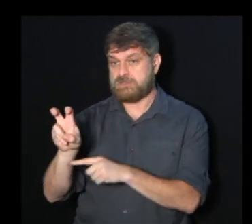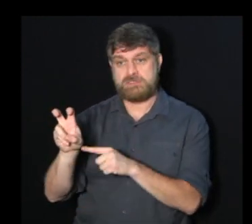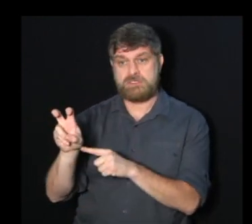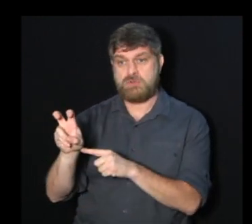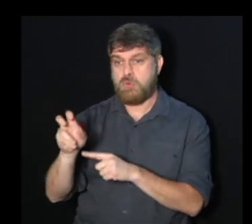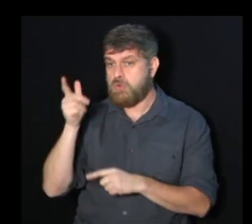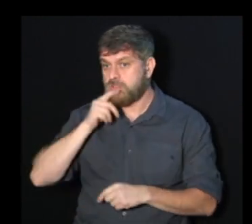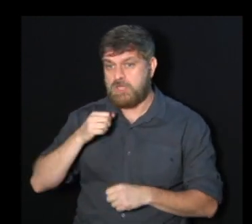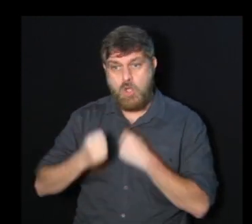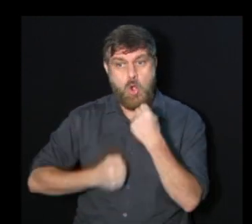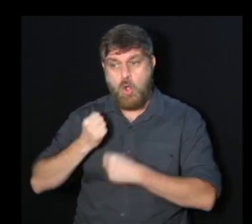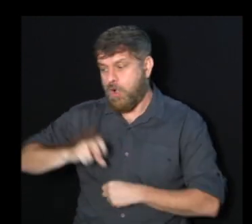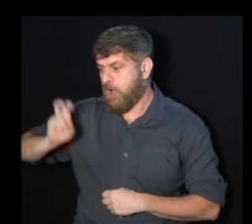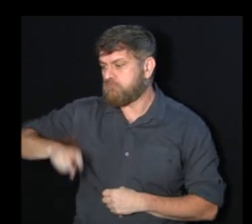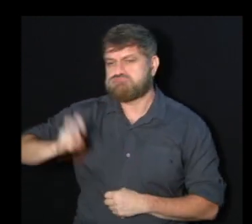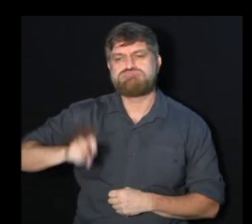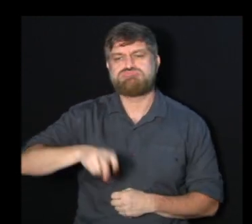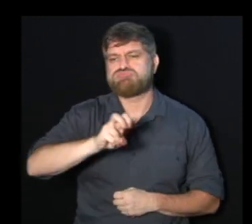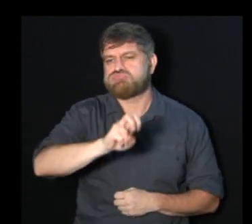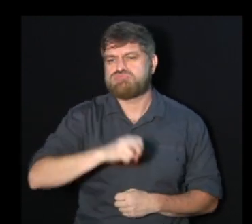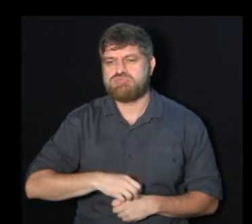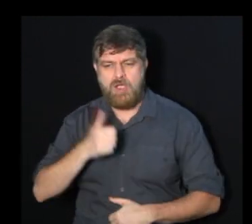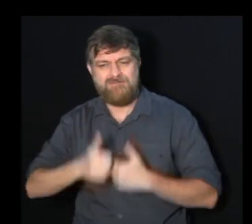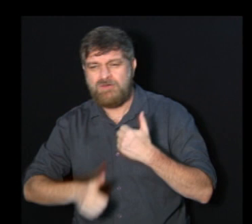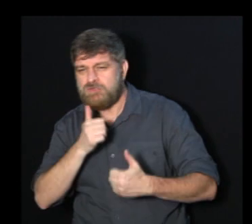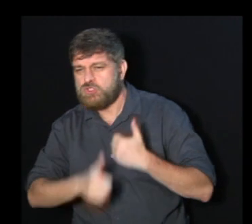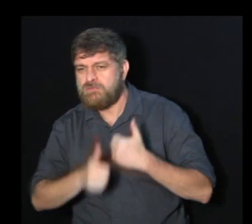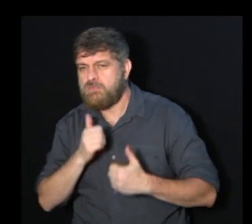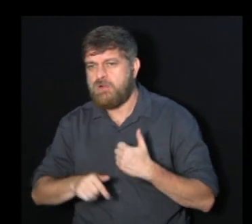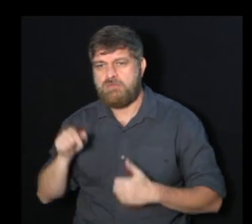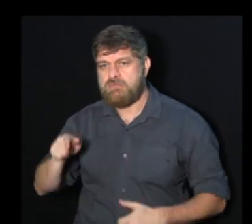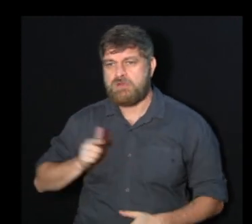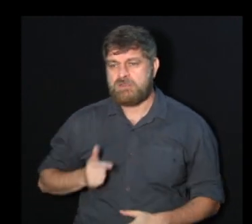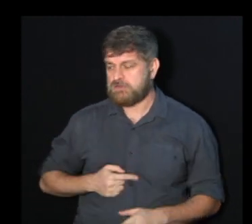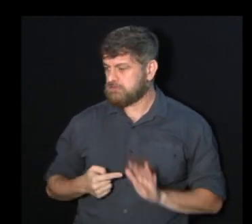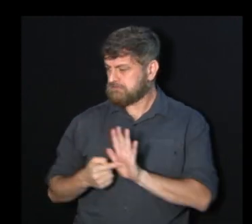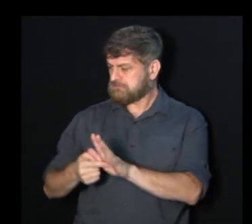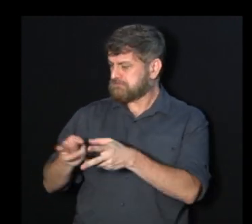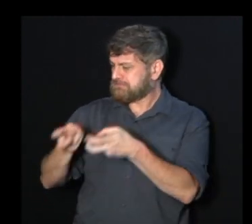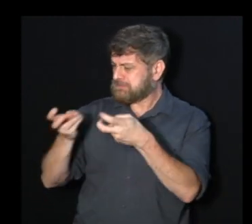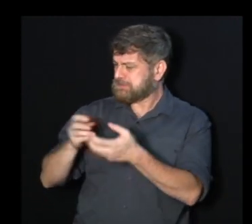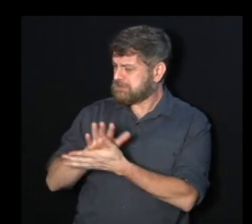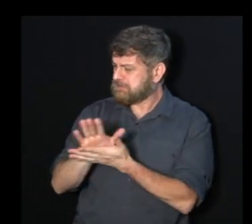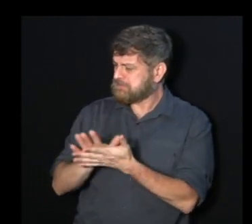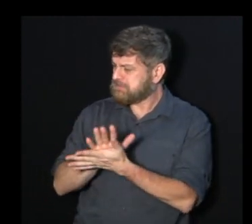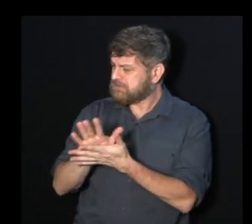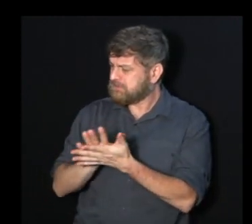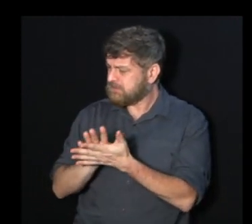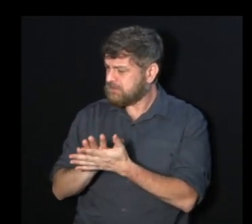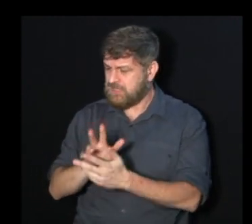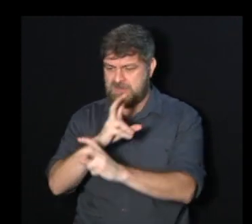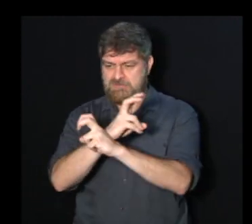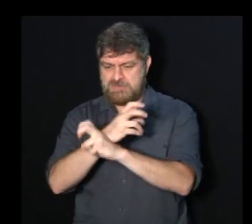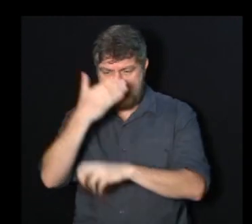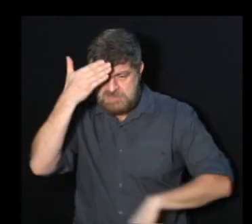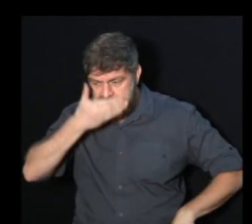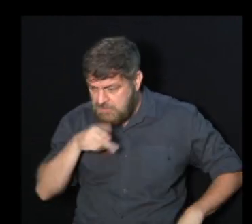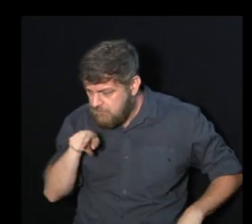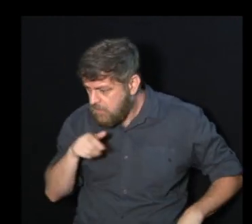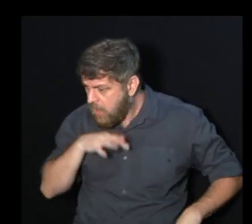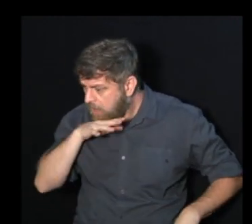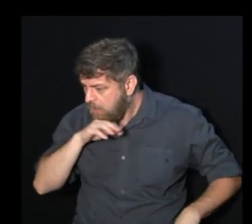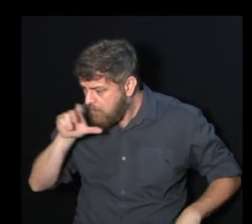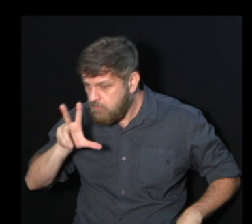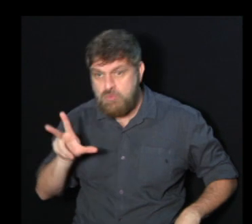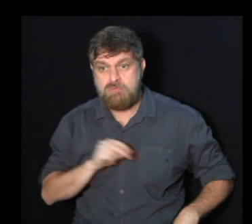estica, corre, joga futebol, faz um monte de esporte e não tem uma sintomatologia tão grande igual ao do grau 1 que chegou